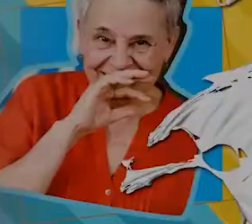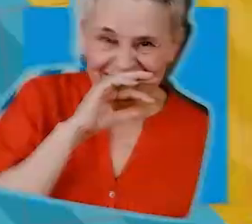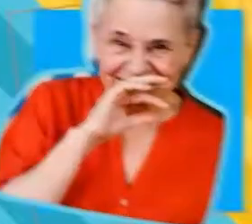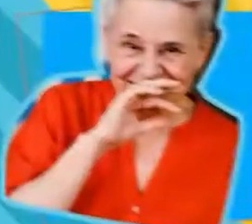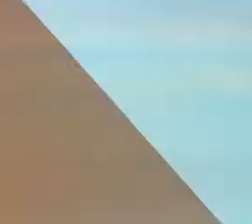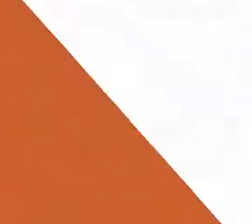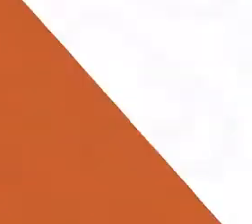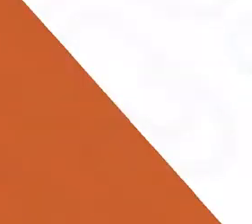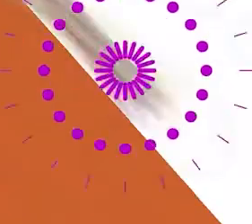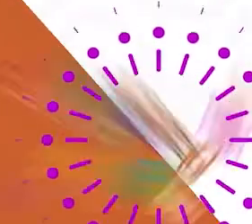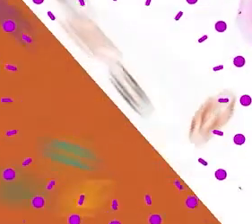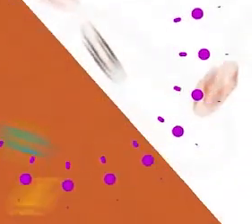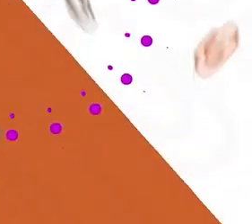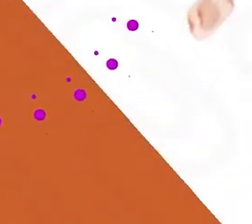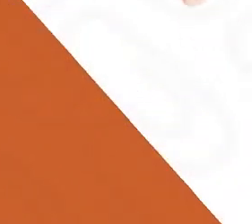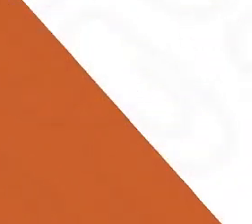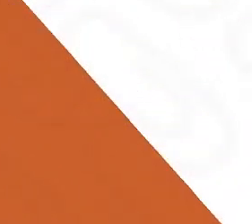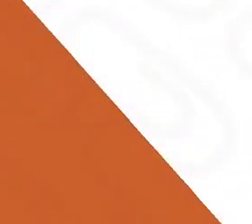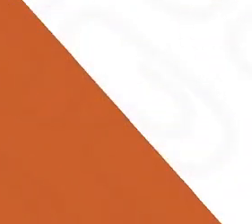e